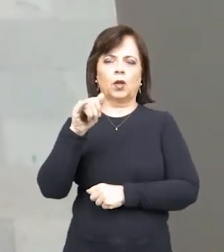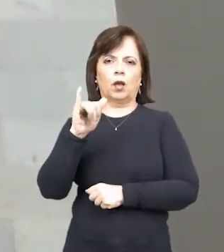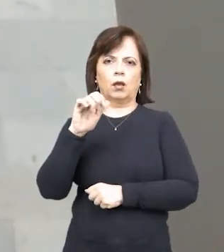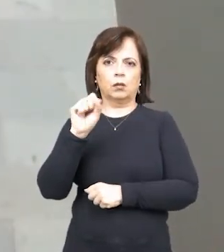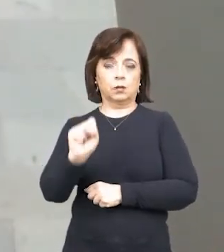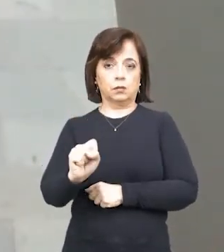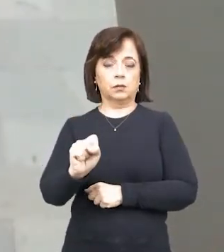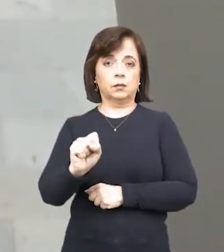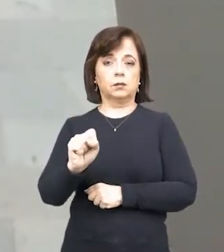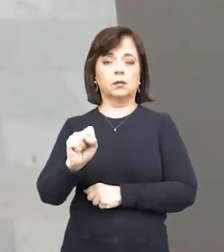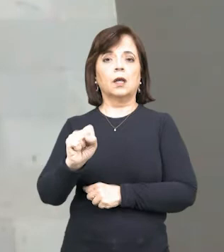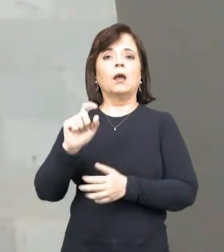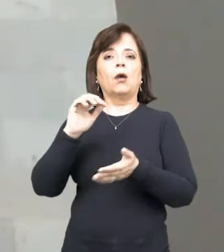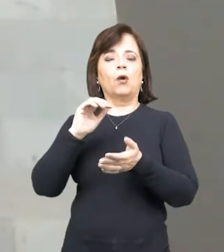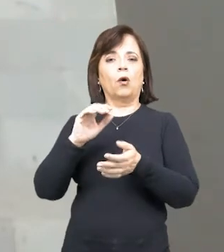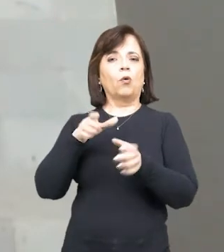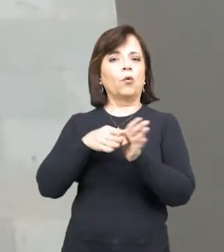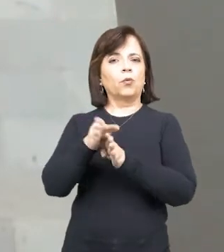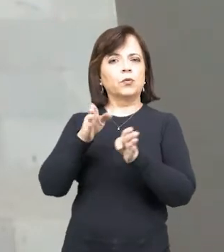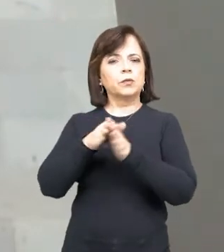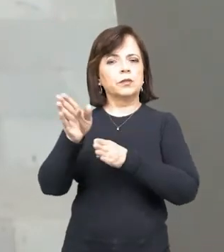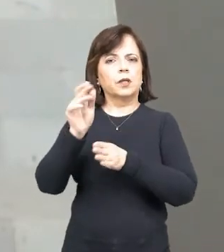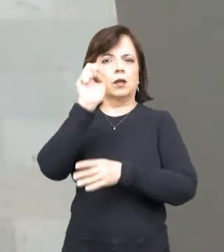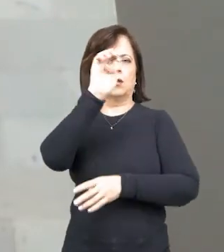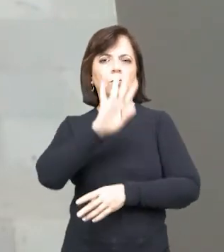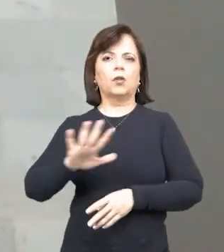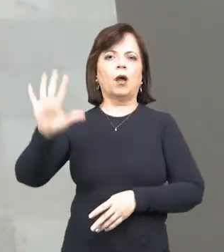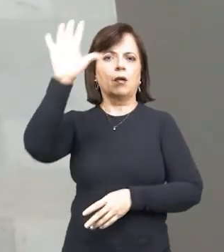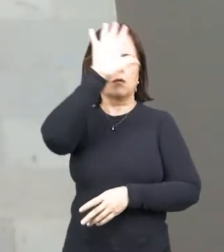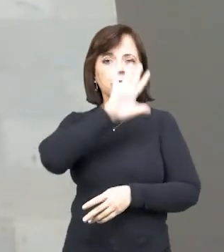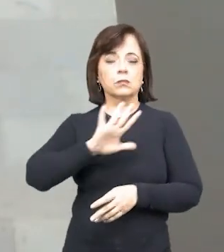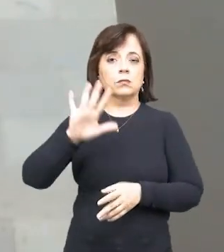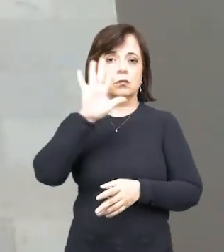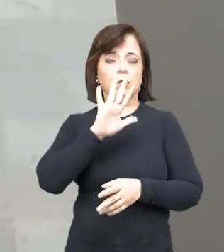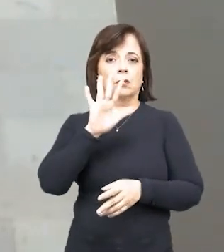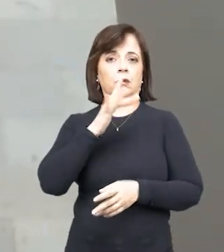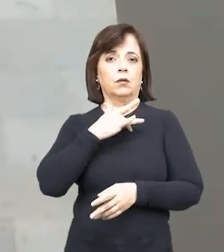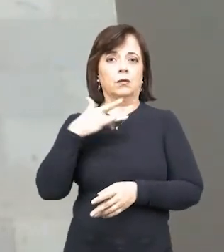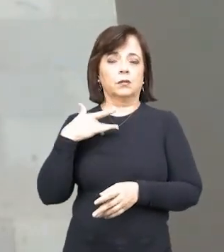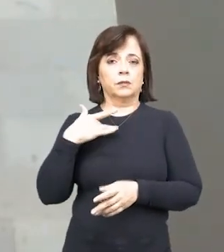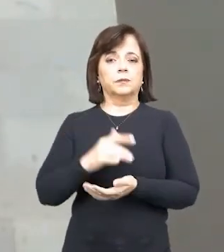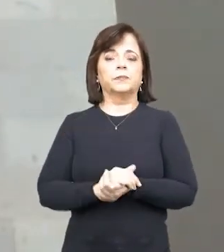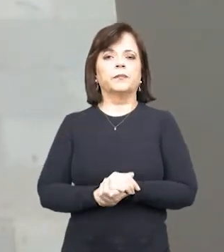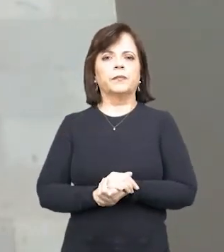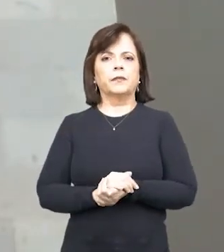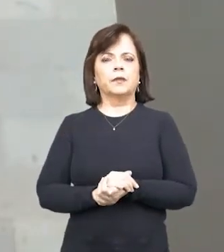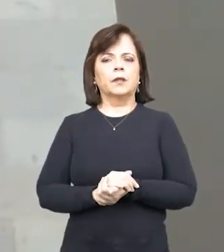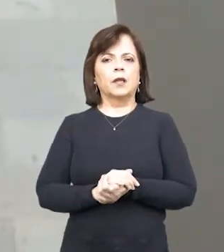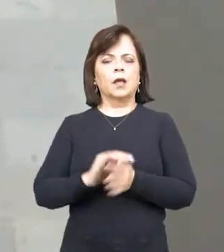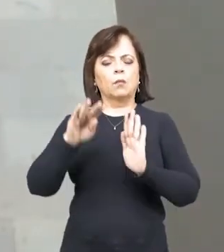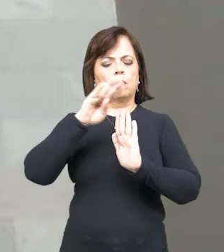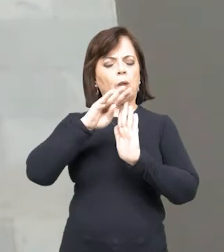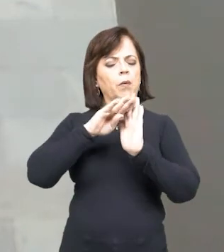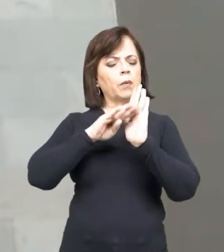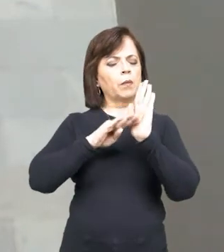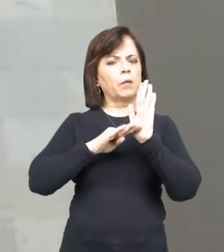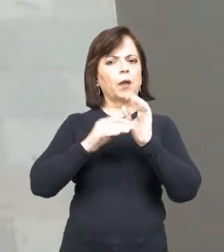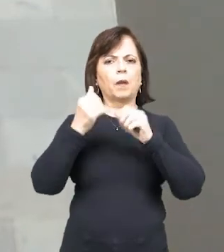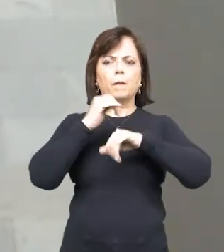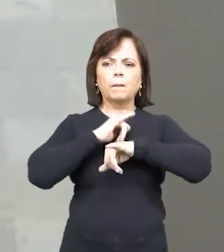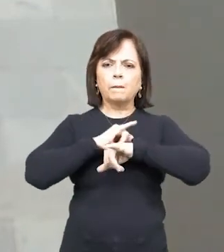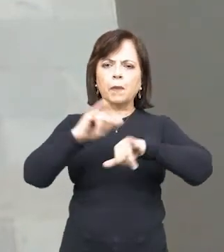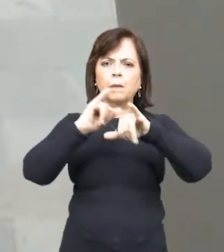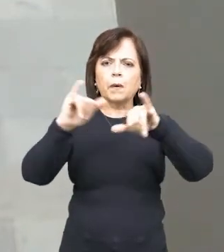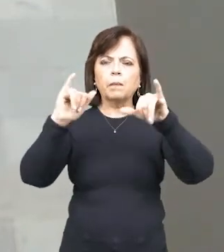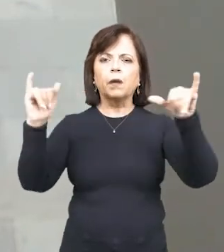CONAS, o Conselho Nacional de Secretários de Saúde, expediu uma nota técnica recomendando